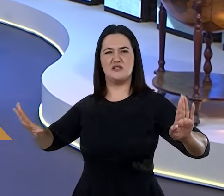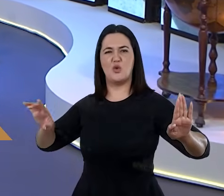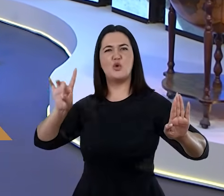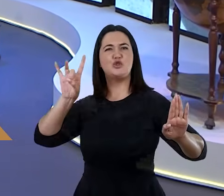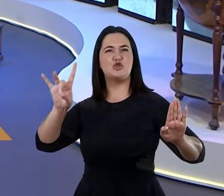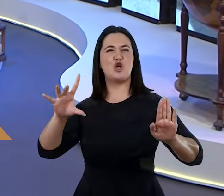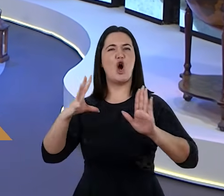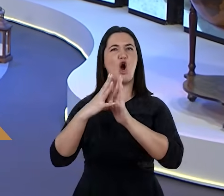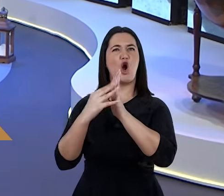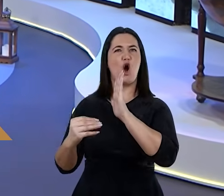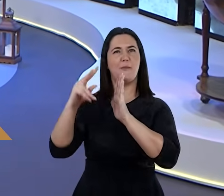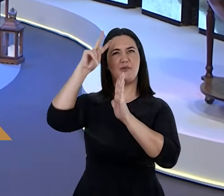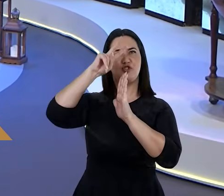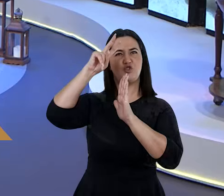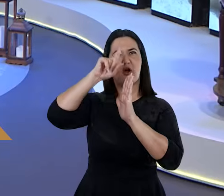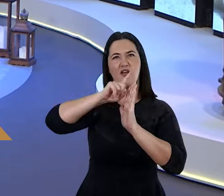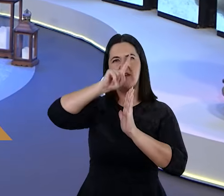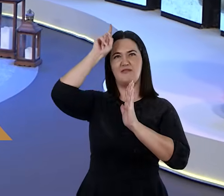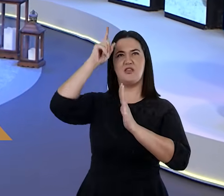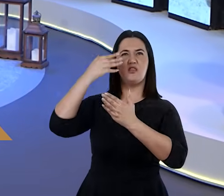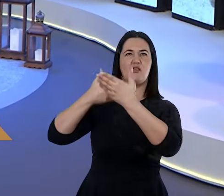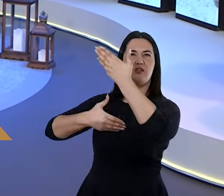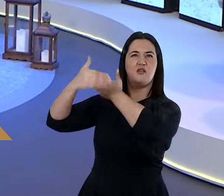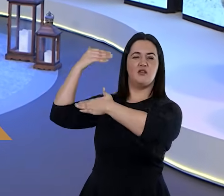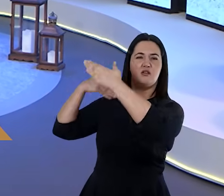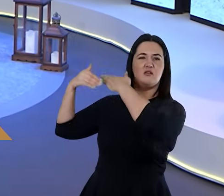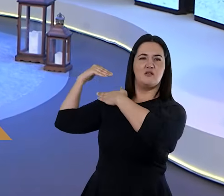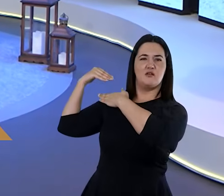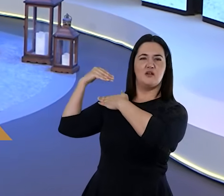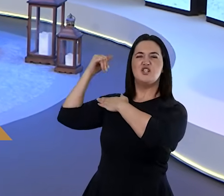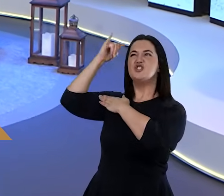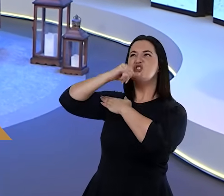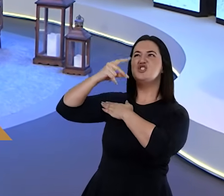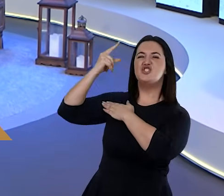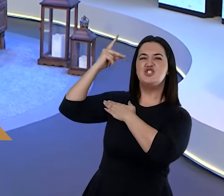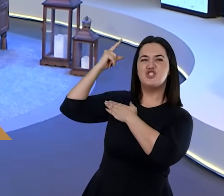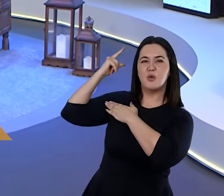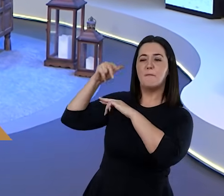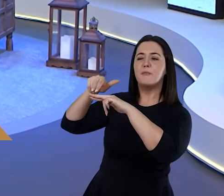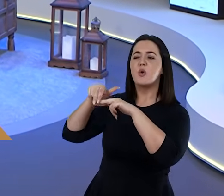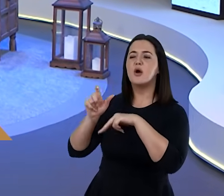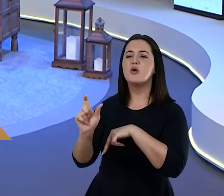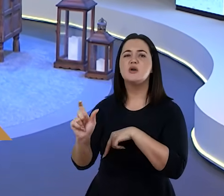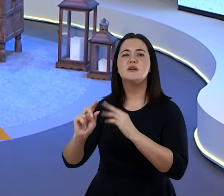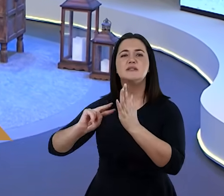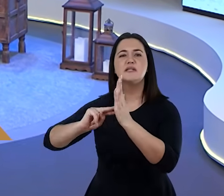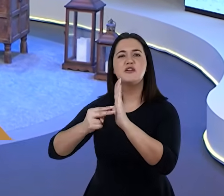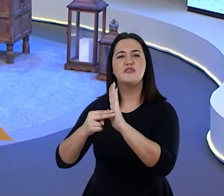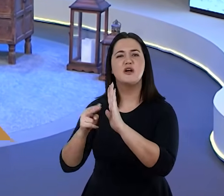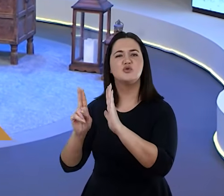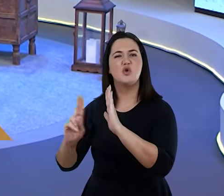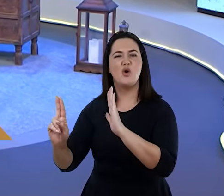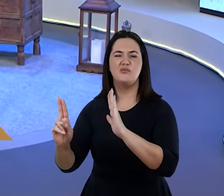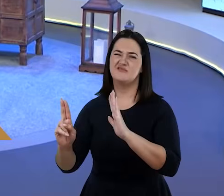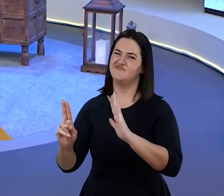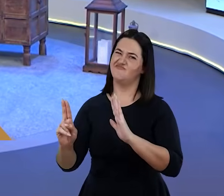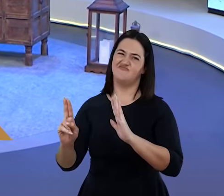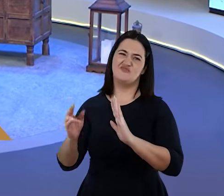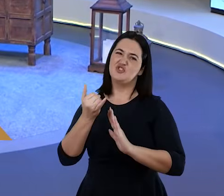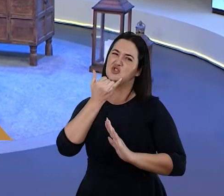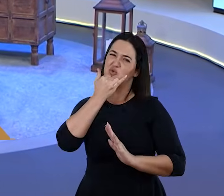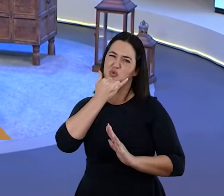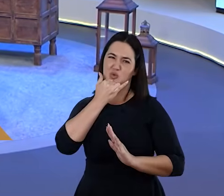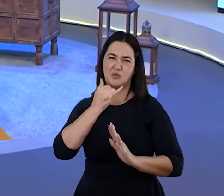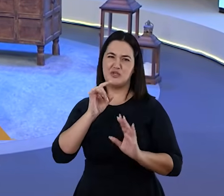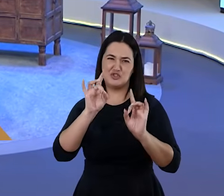uma versão do deus herói solar, a partir do suposto significado do nome Sansão em hebraico, não é um argumento